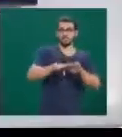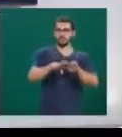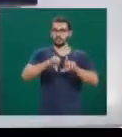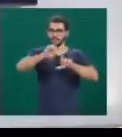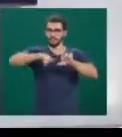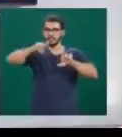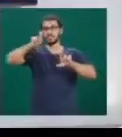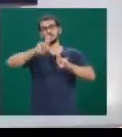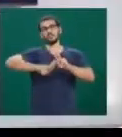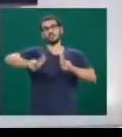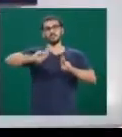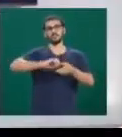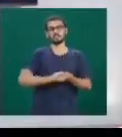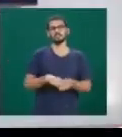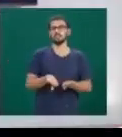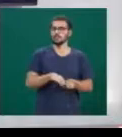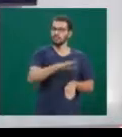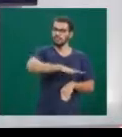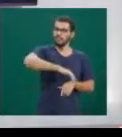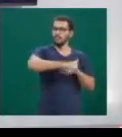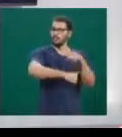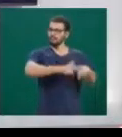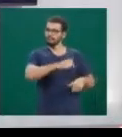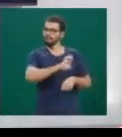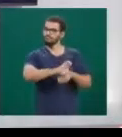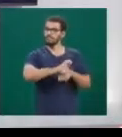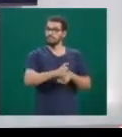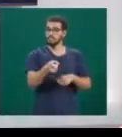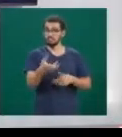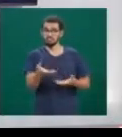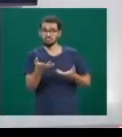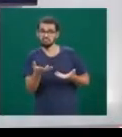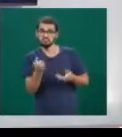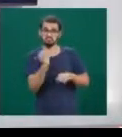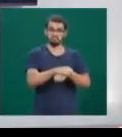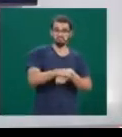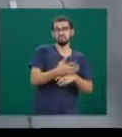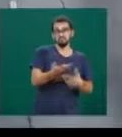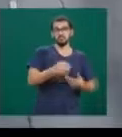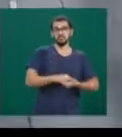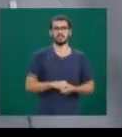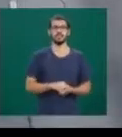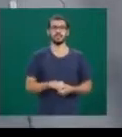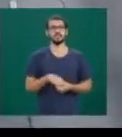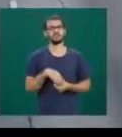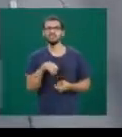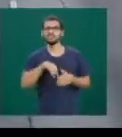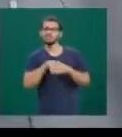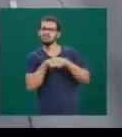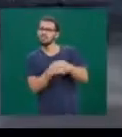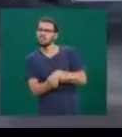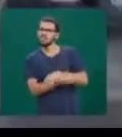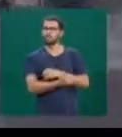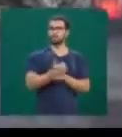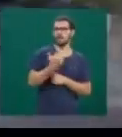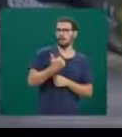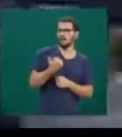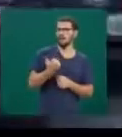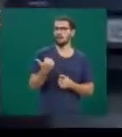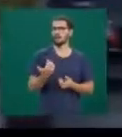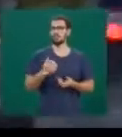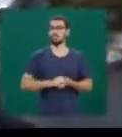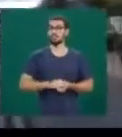tem vagas para você que procura uma oportunidade de estágio ou emprego no mercado de trabalho. Você tem o hábito de pegar ou oferecer